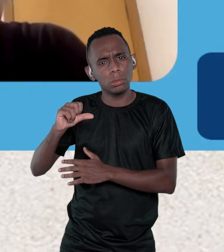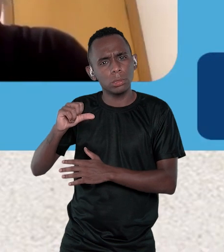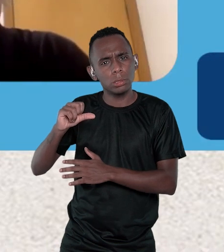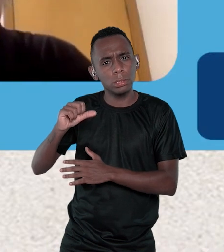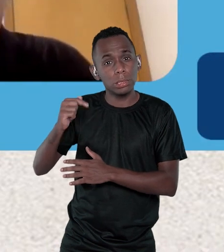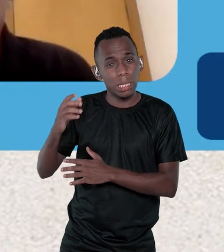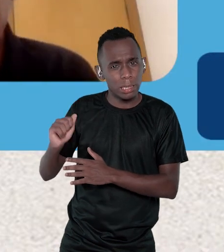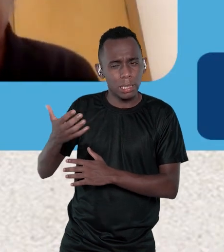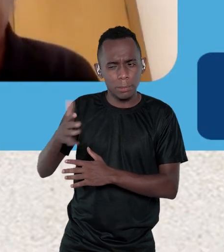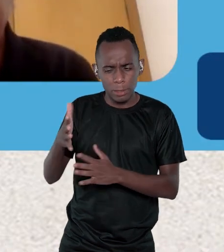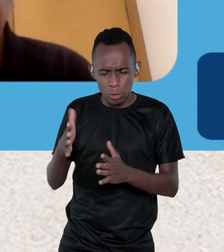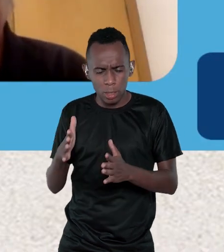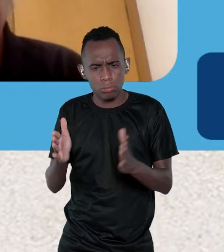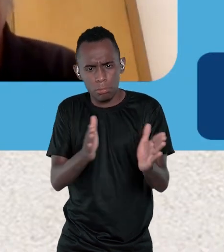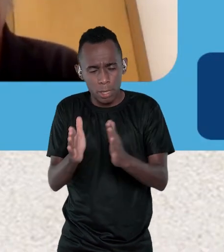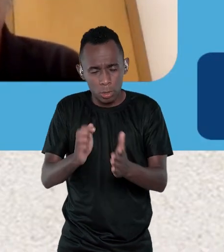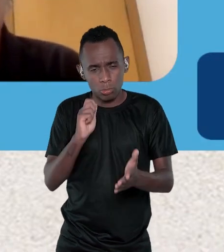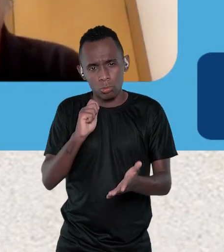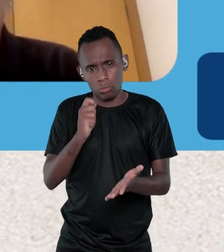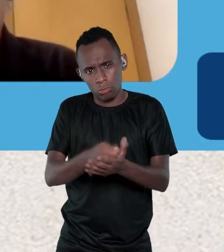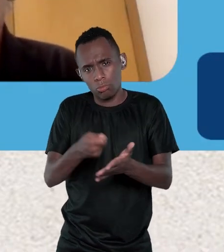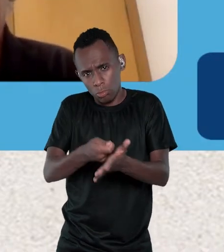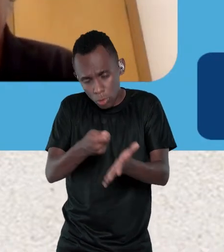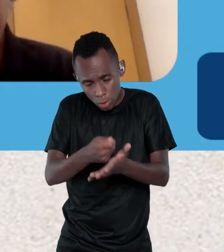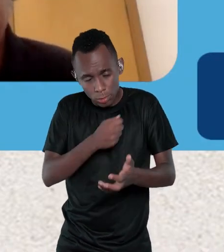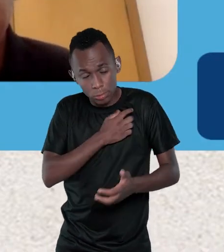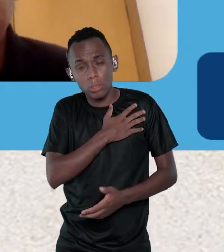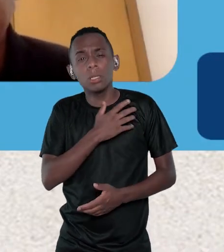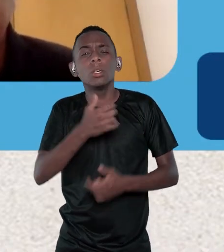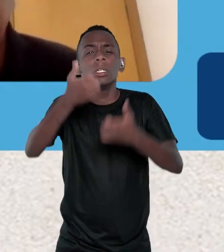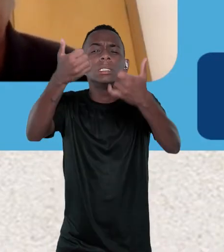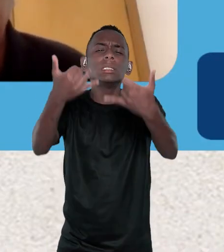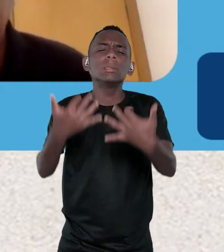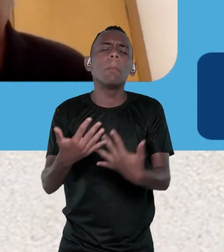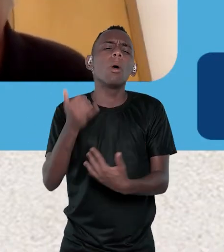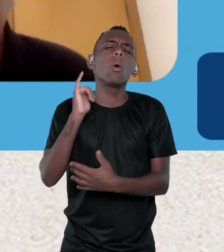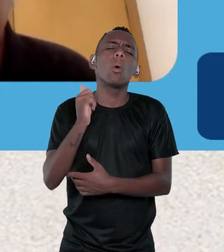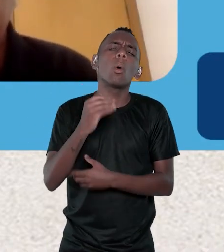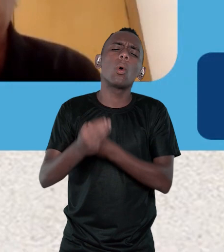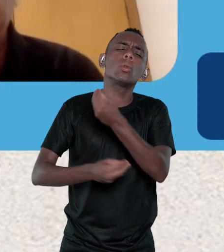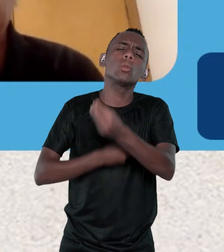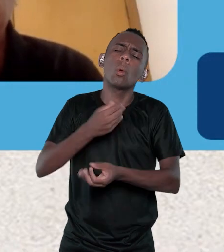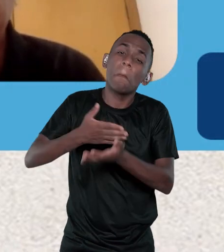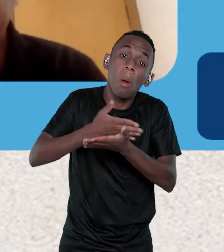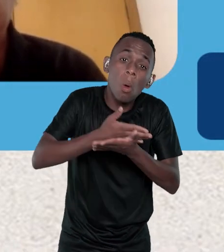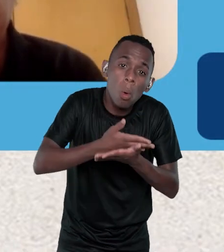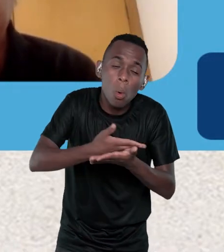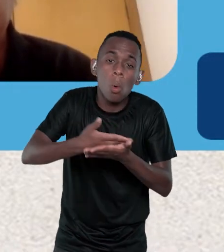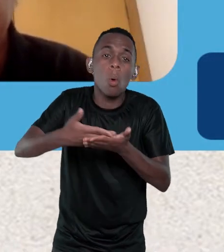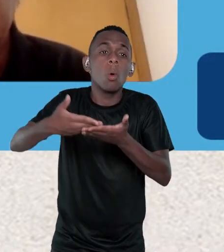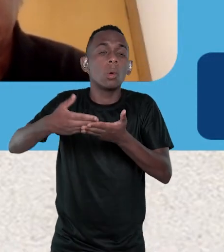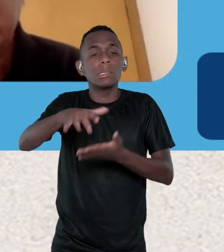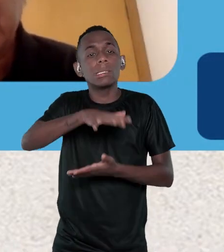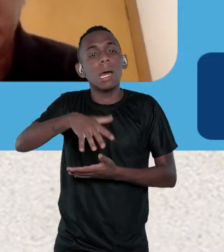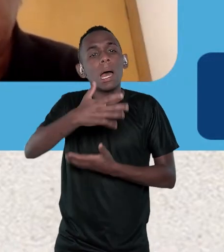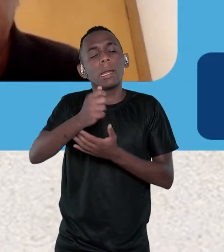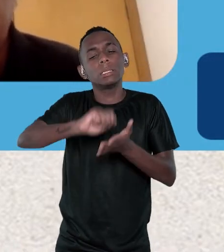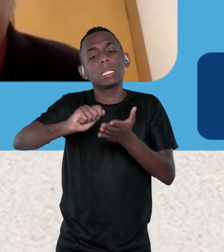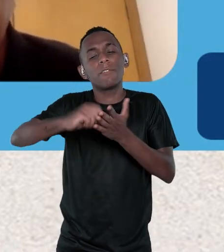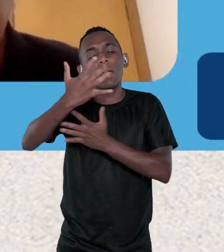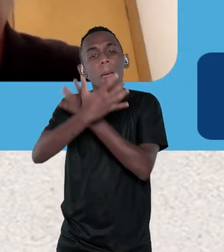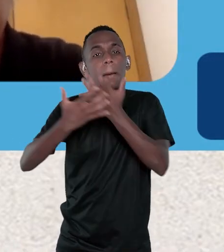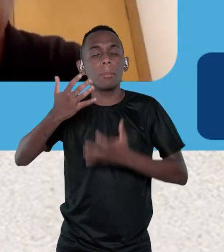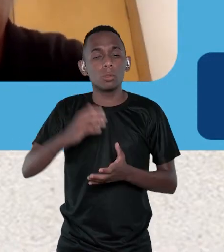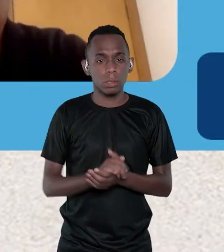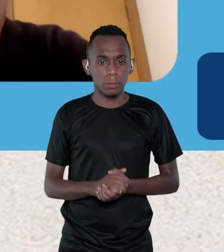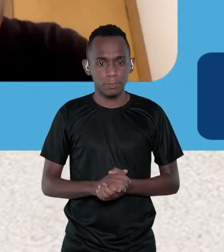na década de 70 também, no período da ditadura. Quero que você conte para a gente um pouco dessa sua estreia